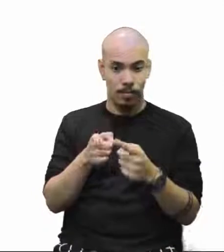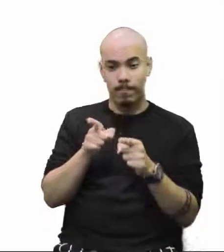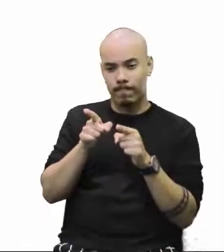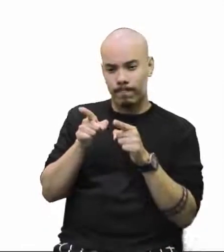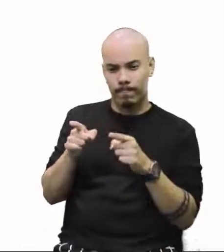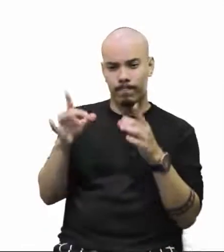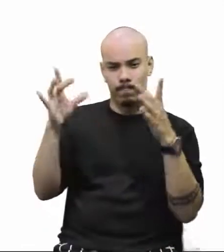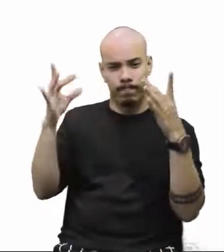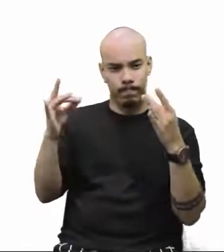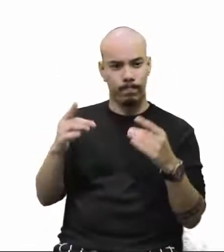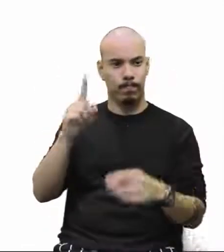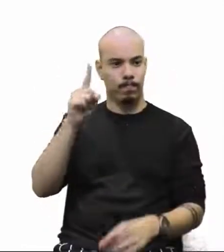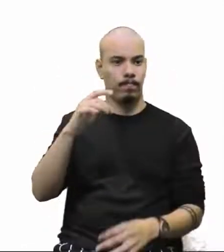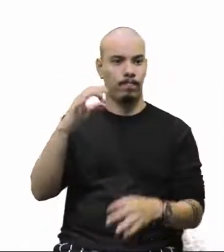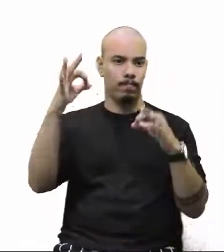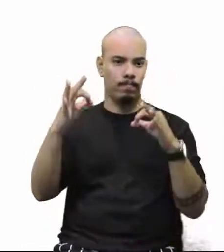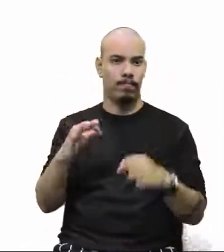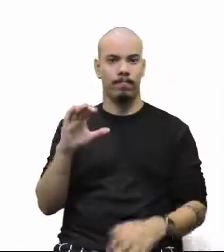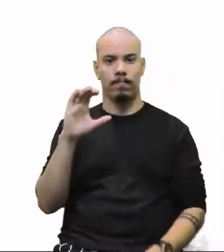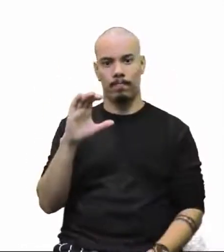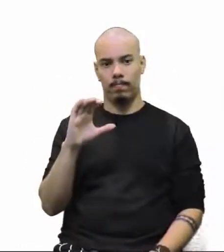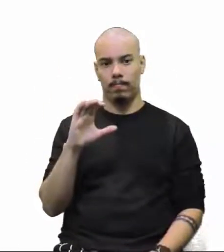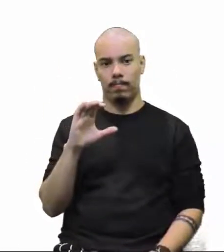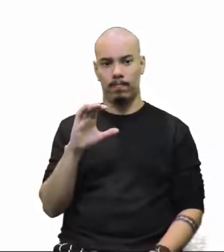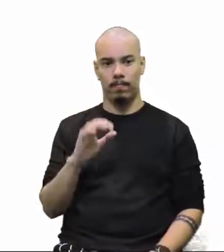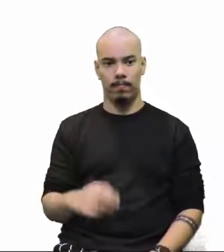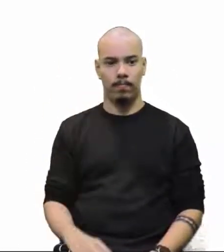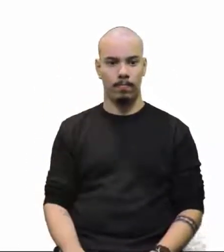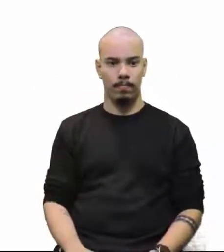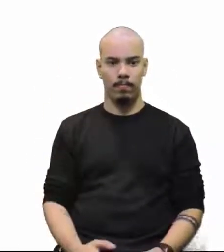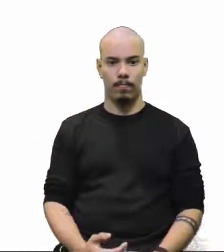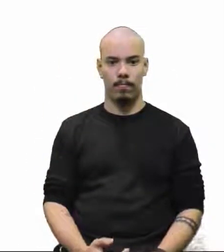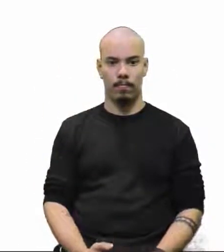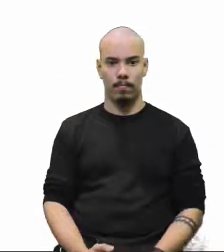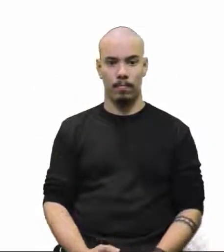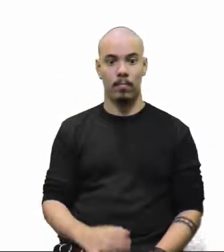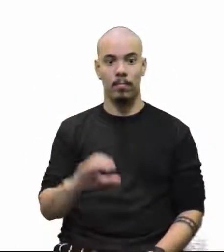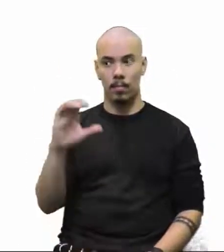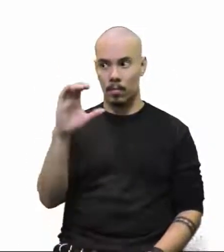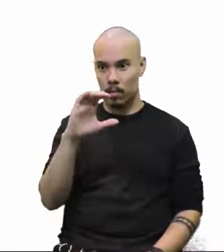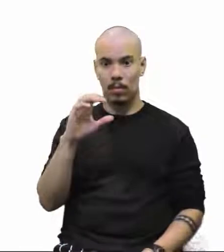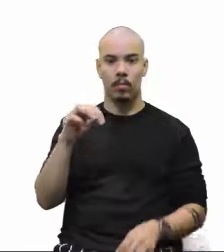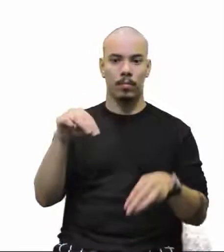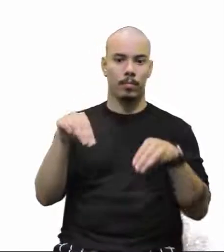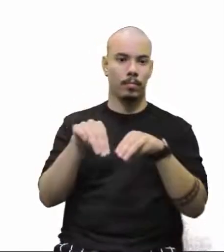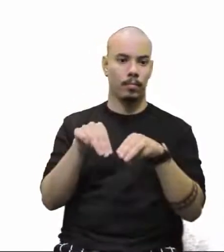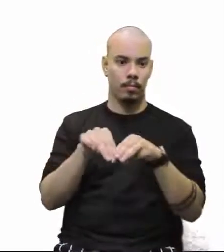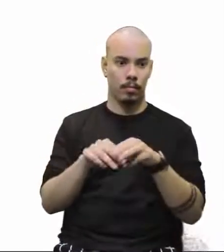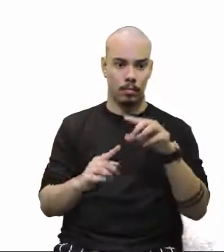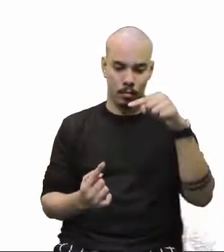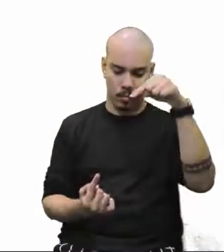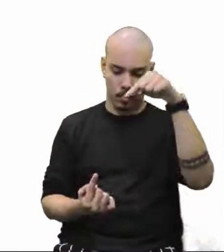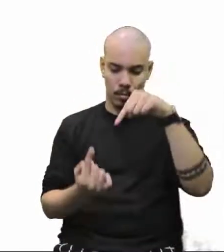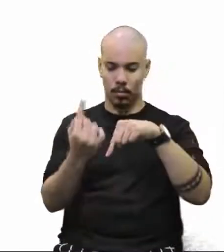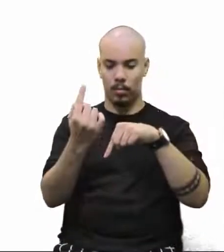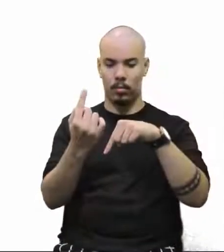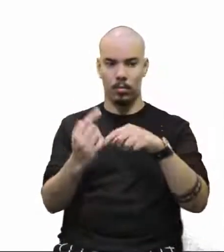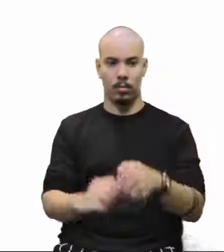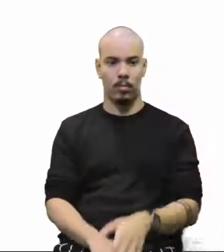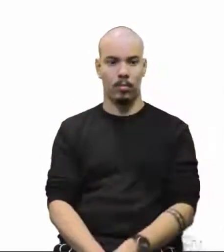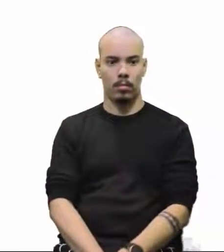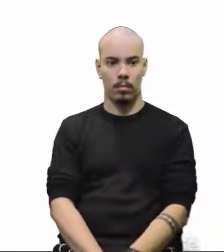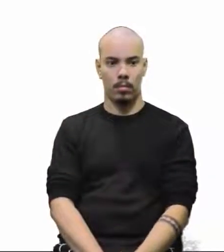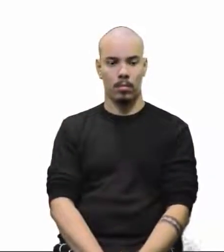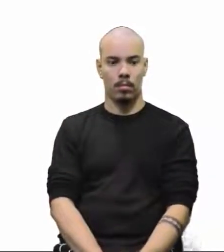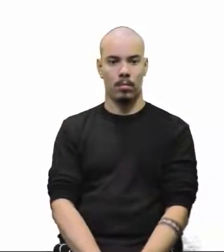caso, essa aqui é a correta. Corrente e força magnética, mesma direção e sentidos contrários.